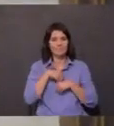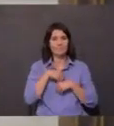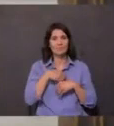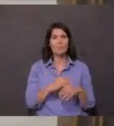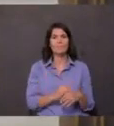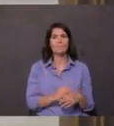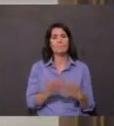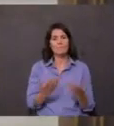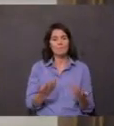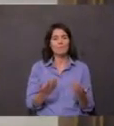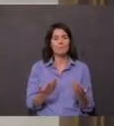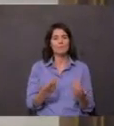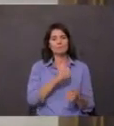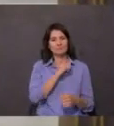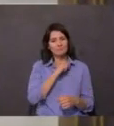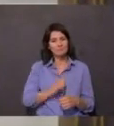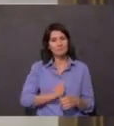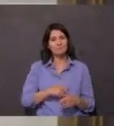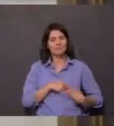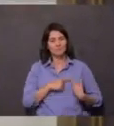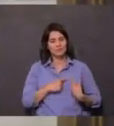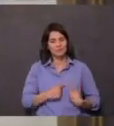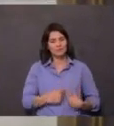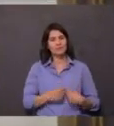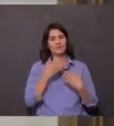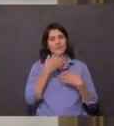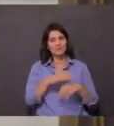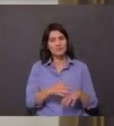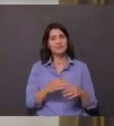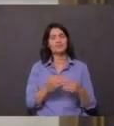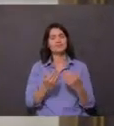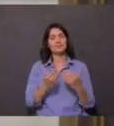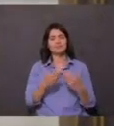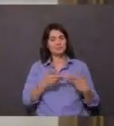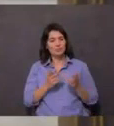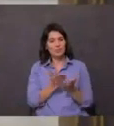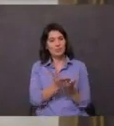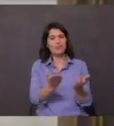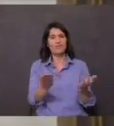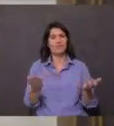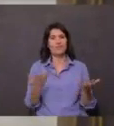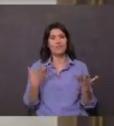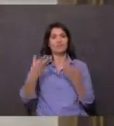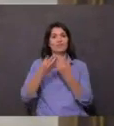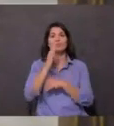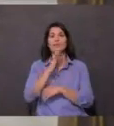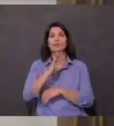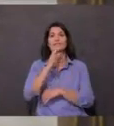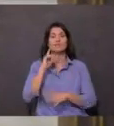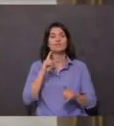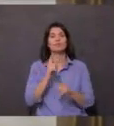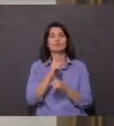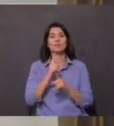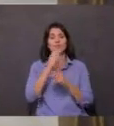Deixemos-nos interpelar pelo seu coração humilde e disponível e, como ela, cantemos o hino do